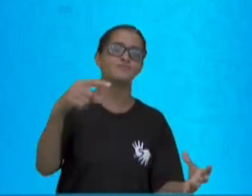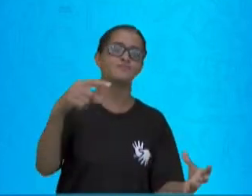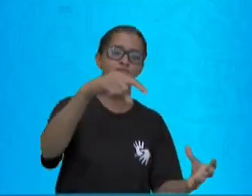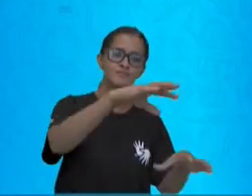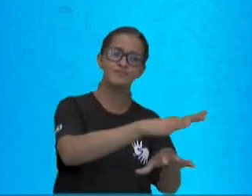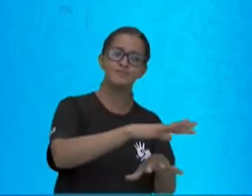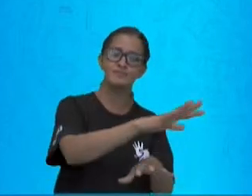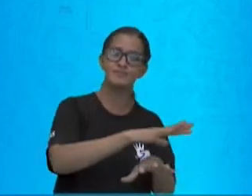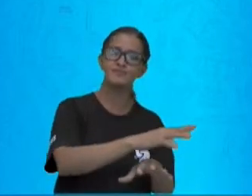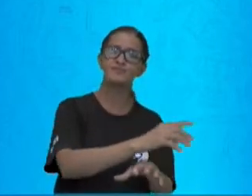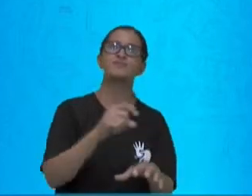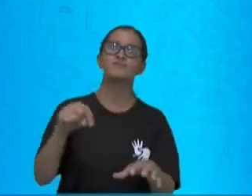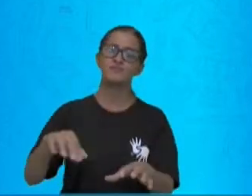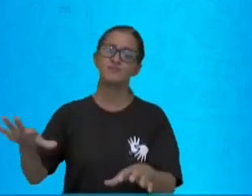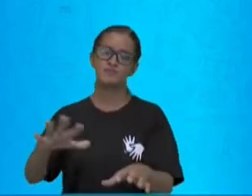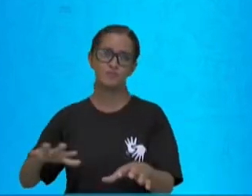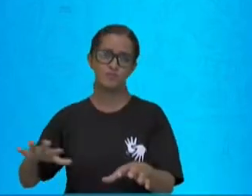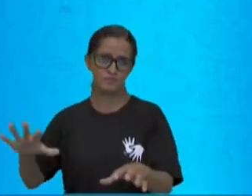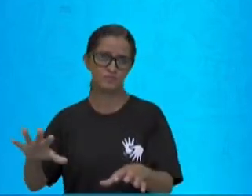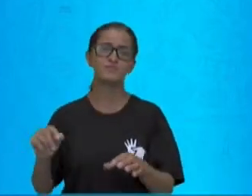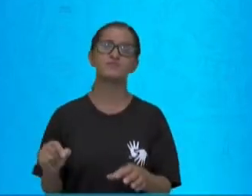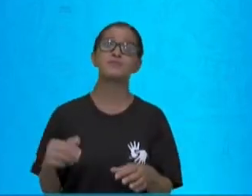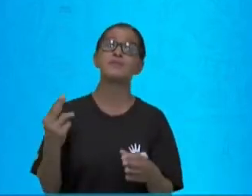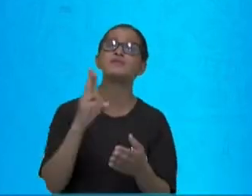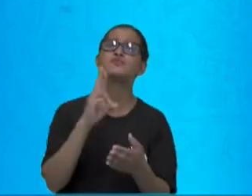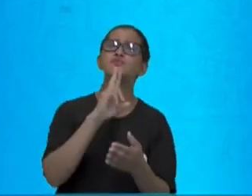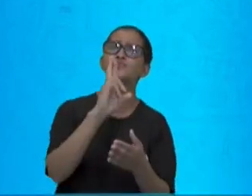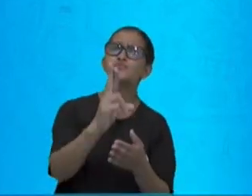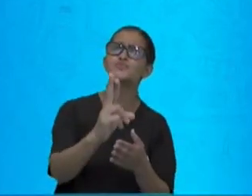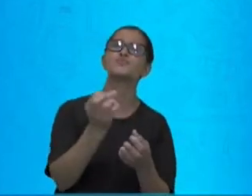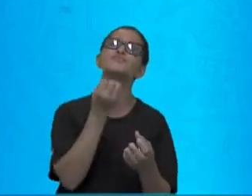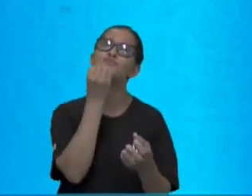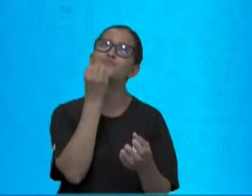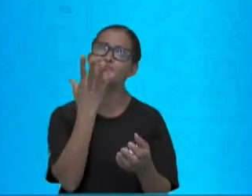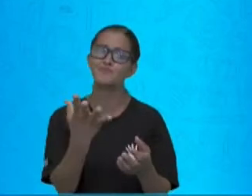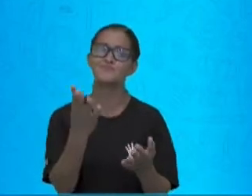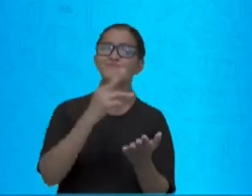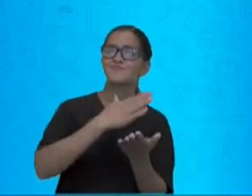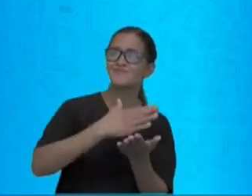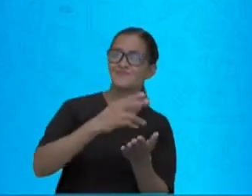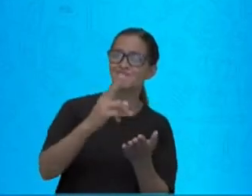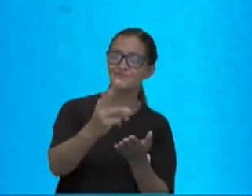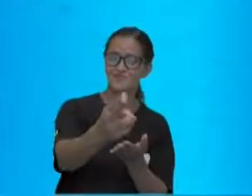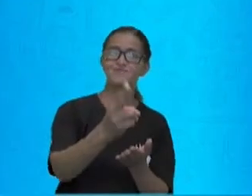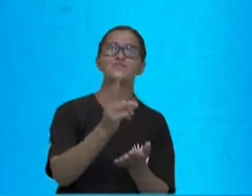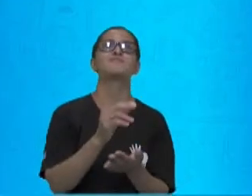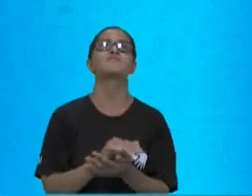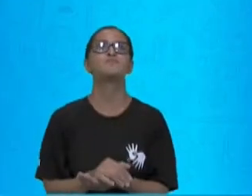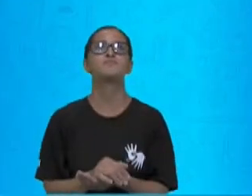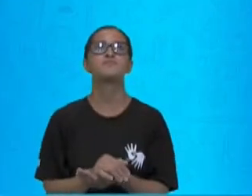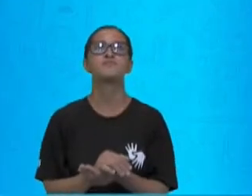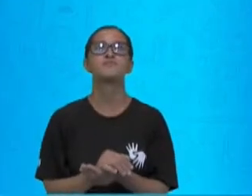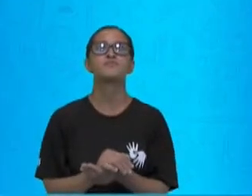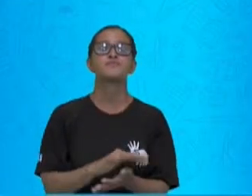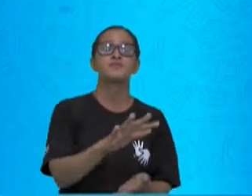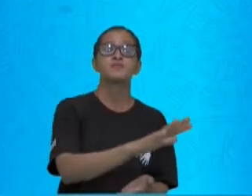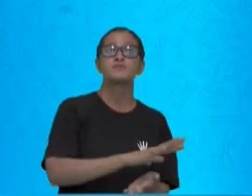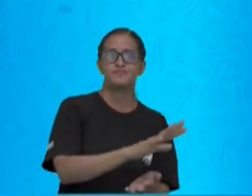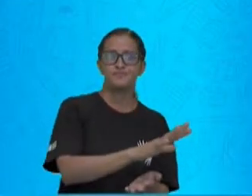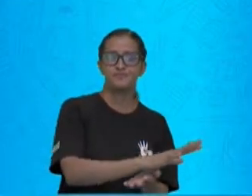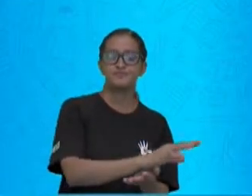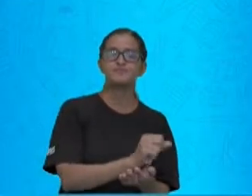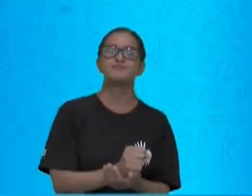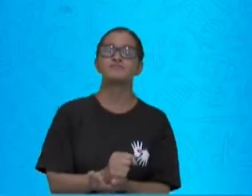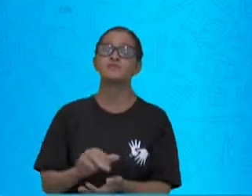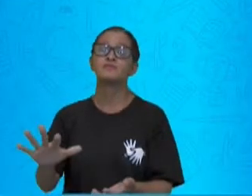para que chegue no final um determinado resultado bom. Vamos continuar. A divisão